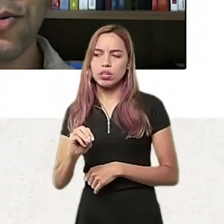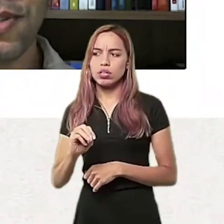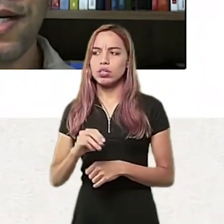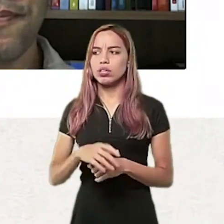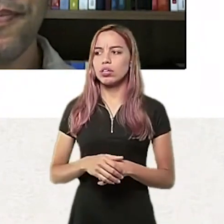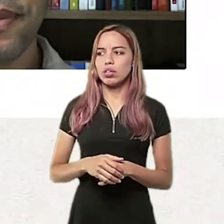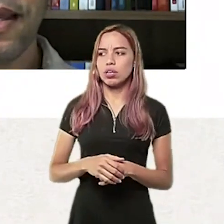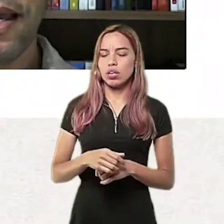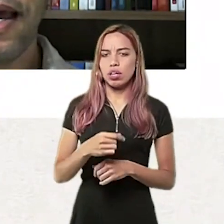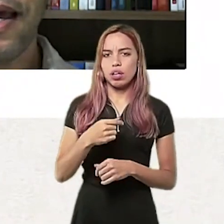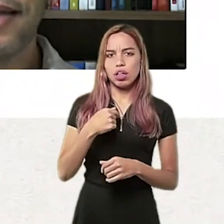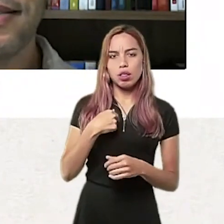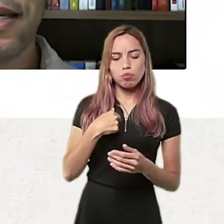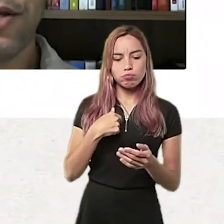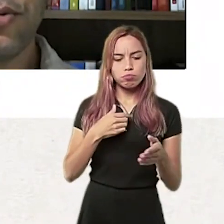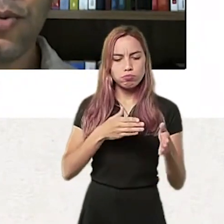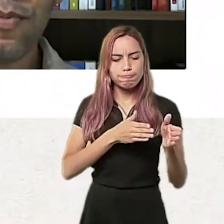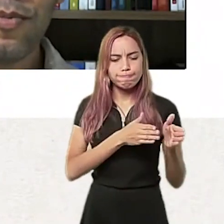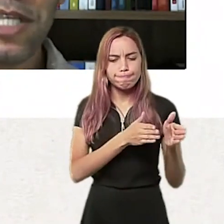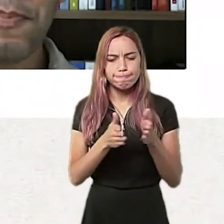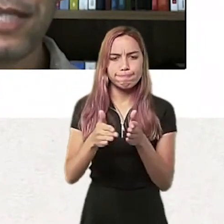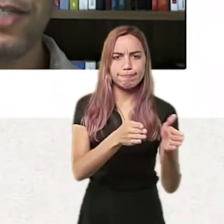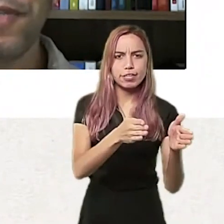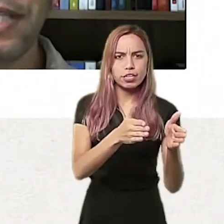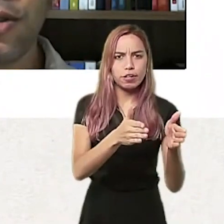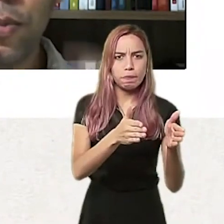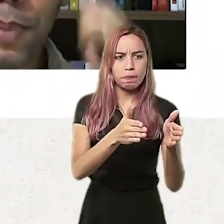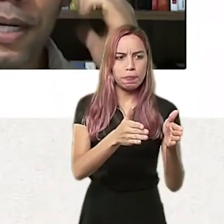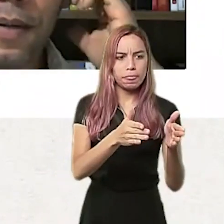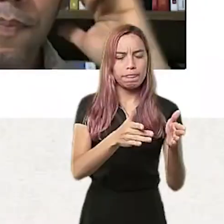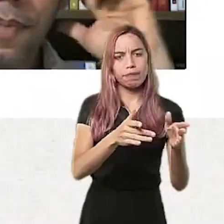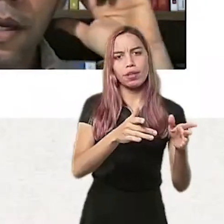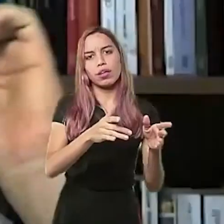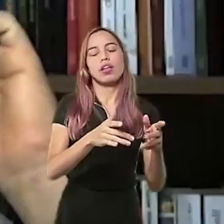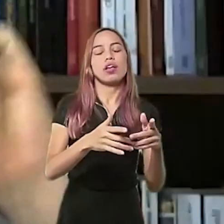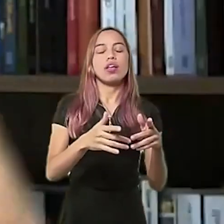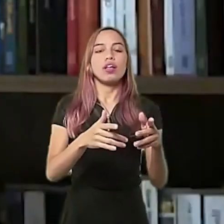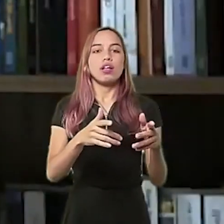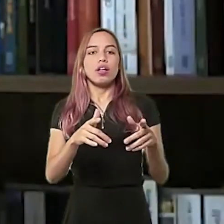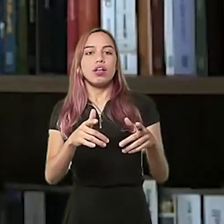com a literatura seguiu numa espécie de vida dupla,